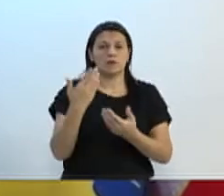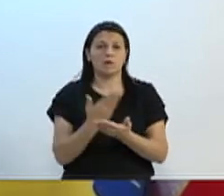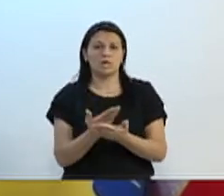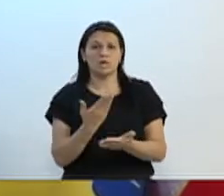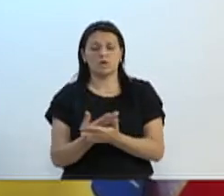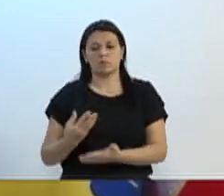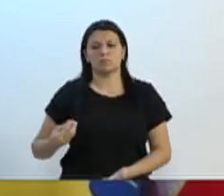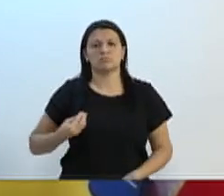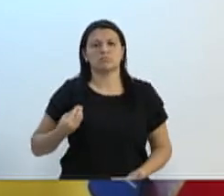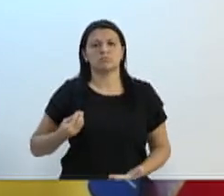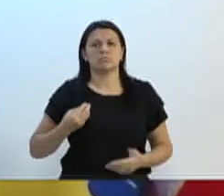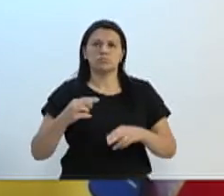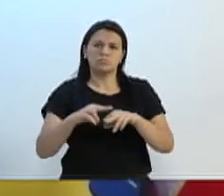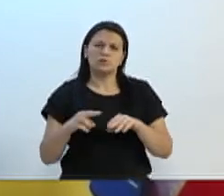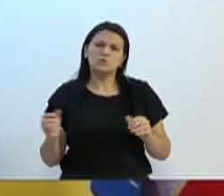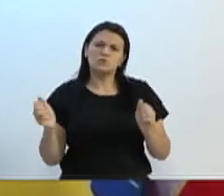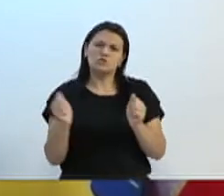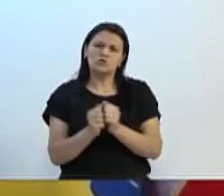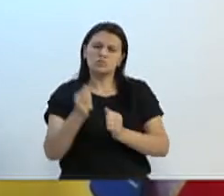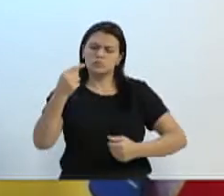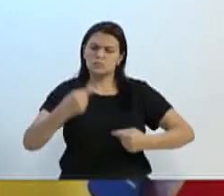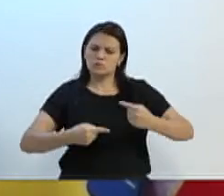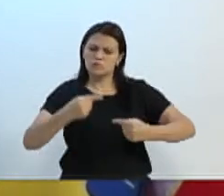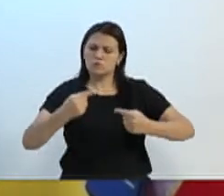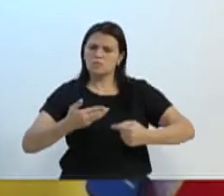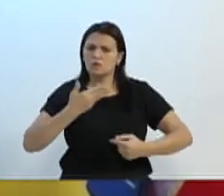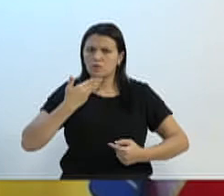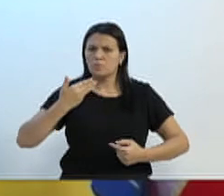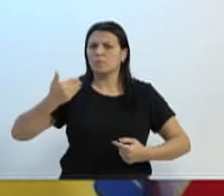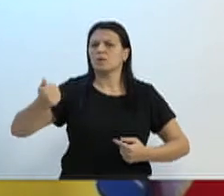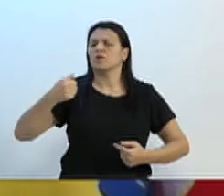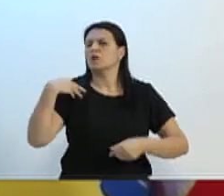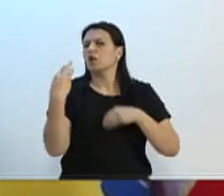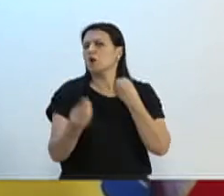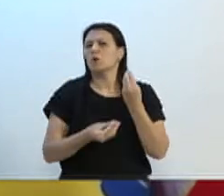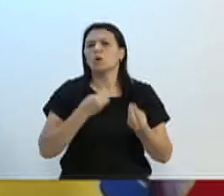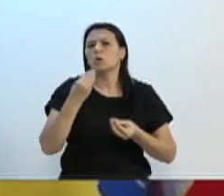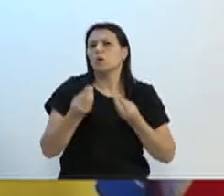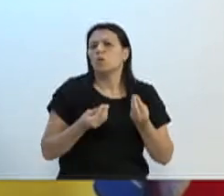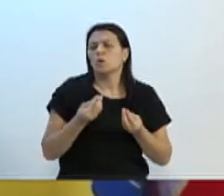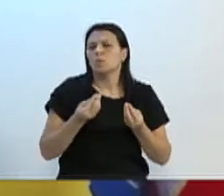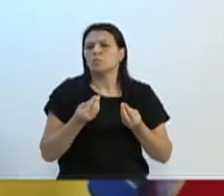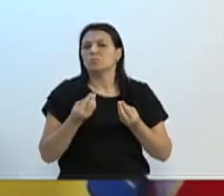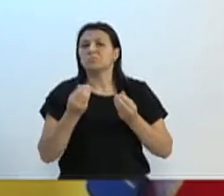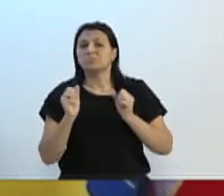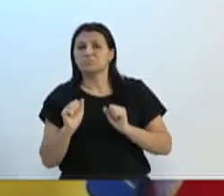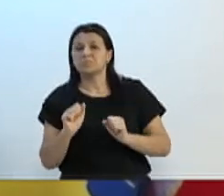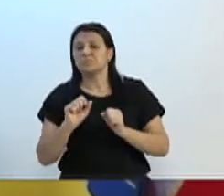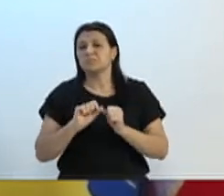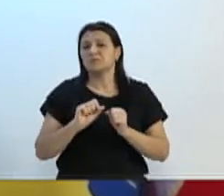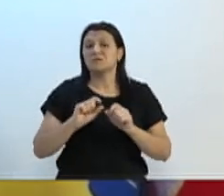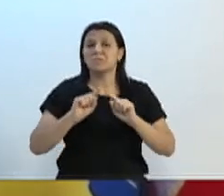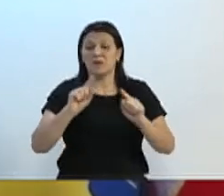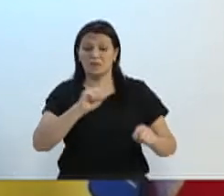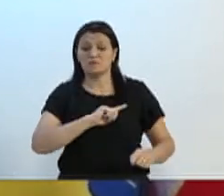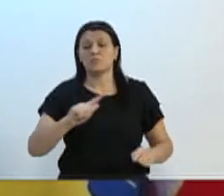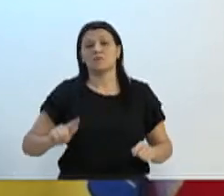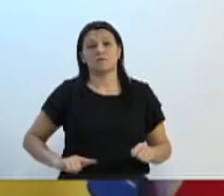isso, queremos juntos discutir as melhores possibilidades e alternativas, mas o governo precisa